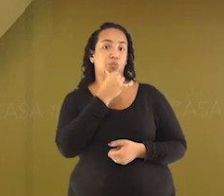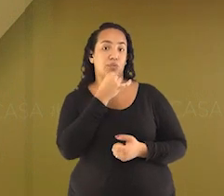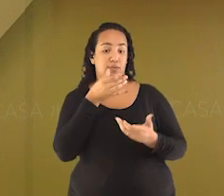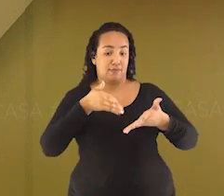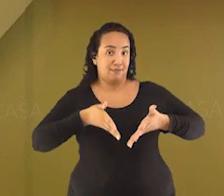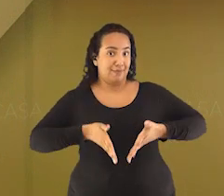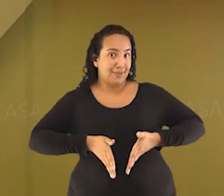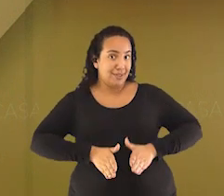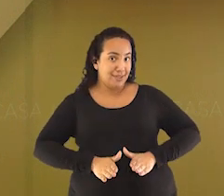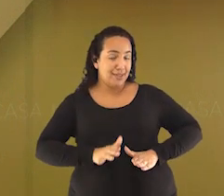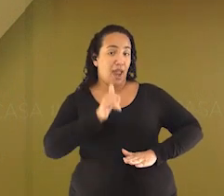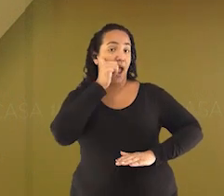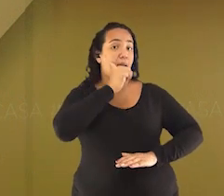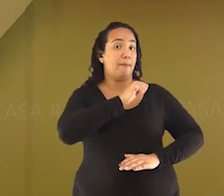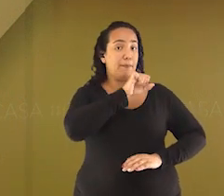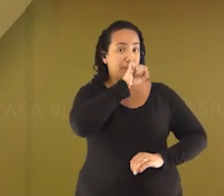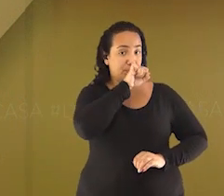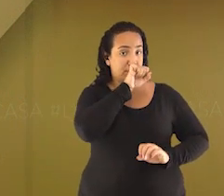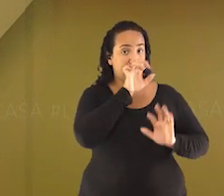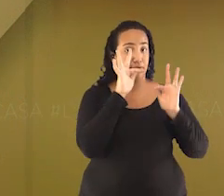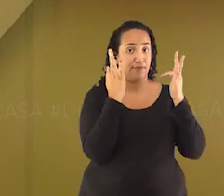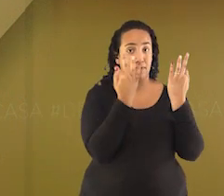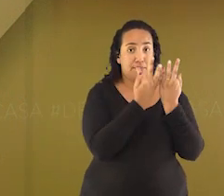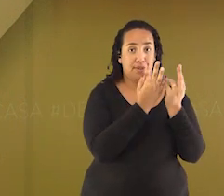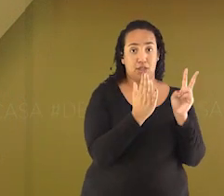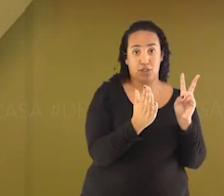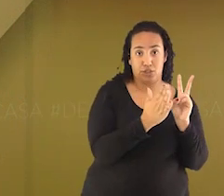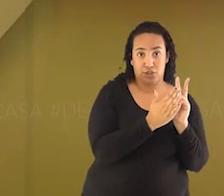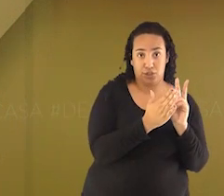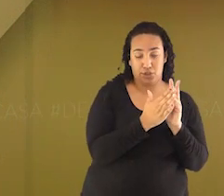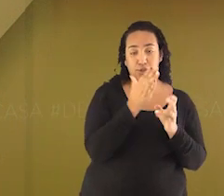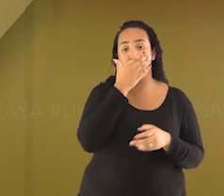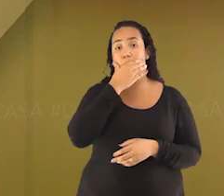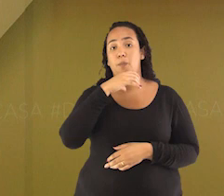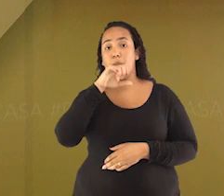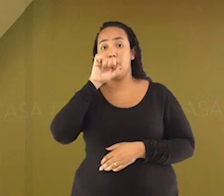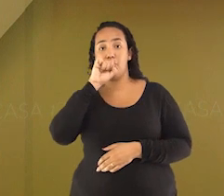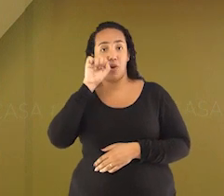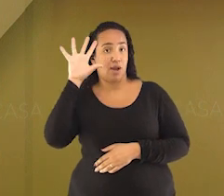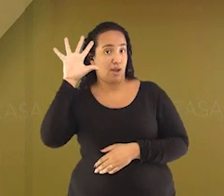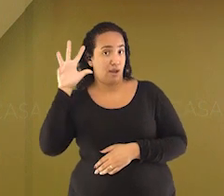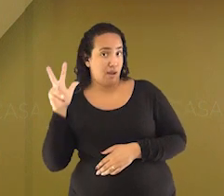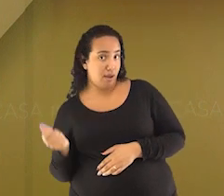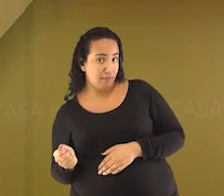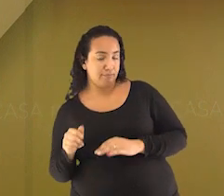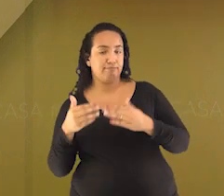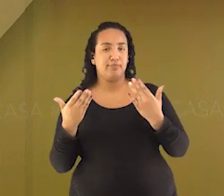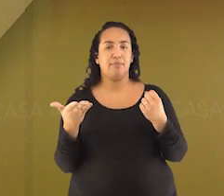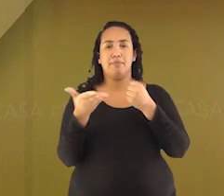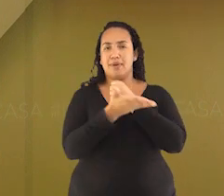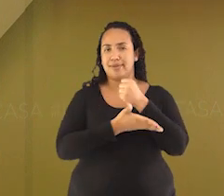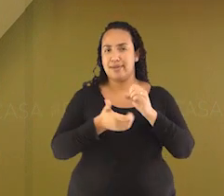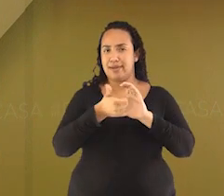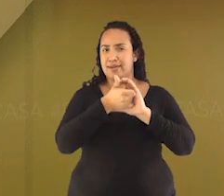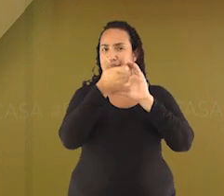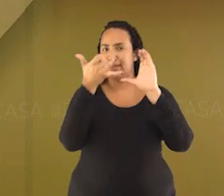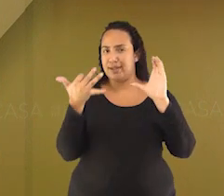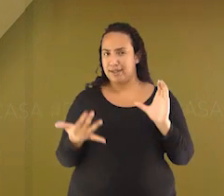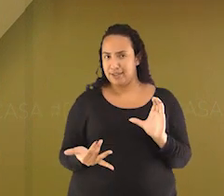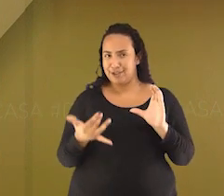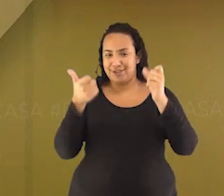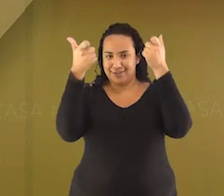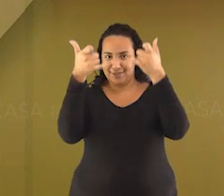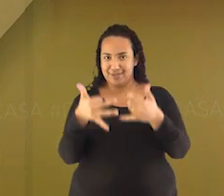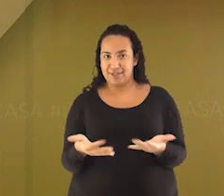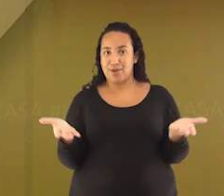breve. Sua mãe descende de indígenas e seu pai tem origem africana. Com base nas características dos povos citados, Ricardo